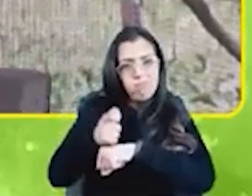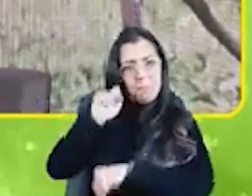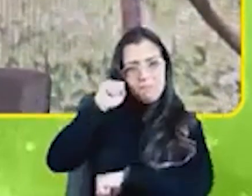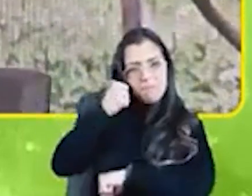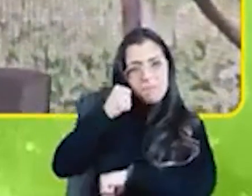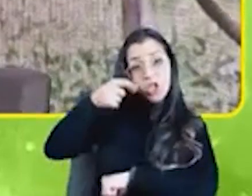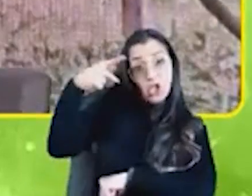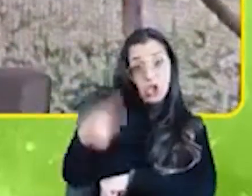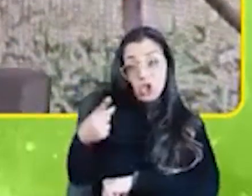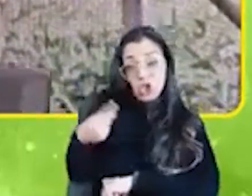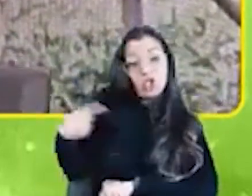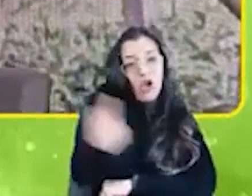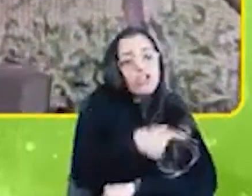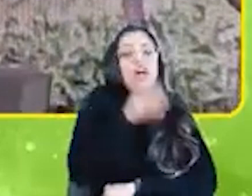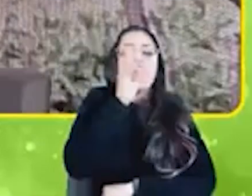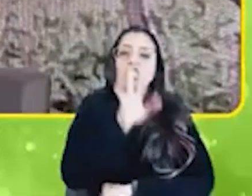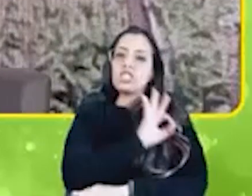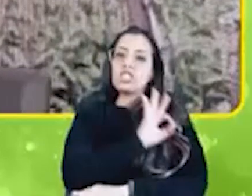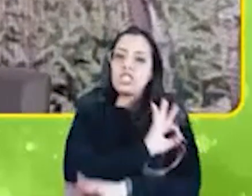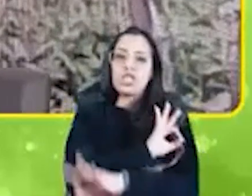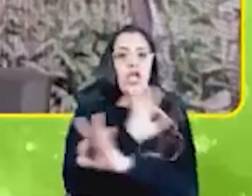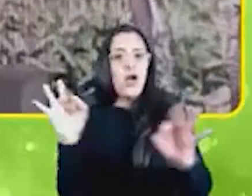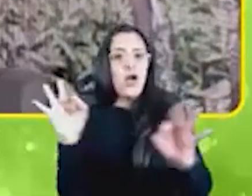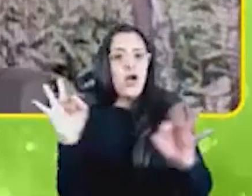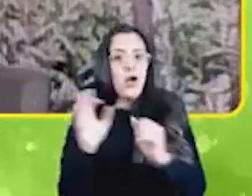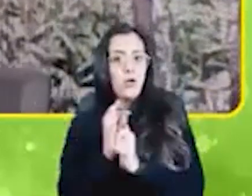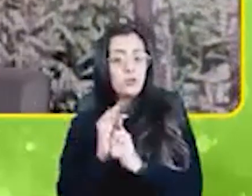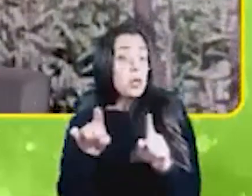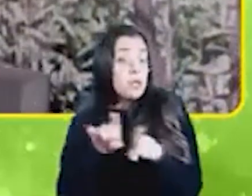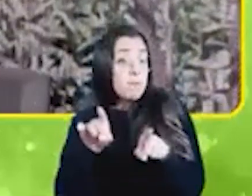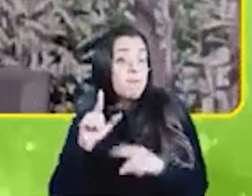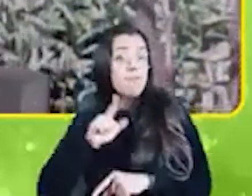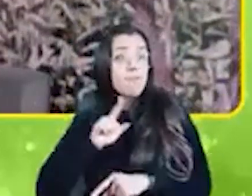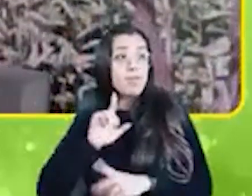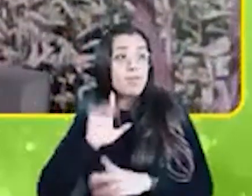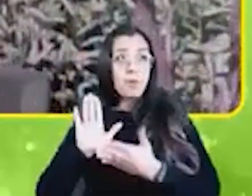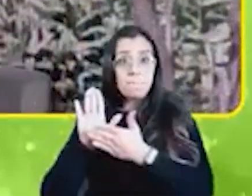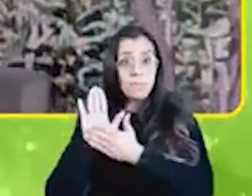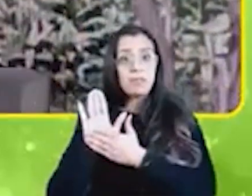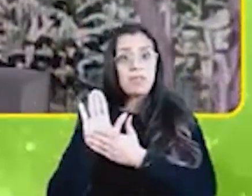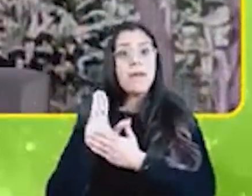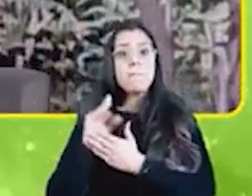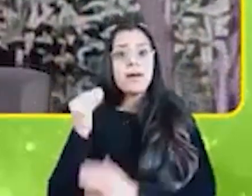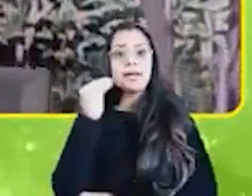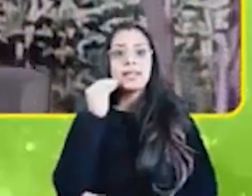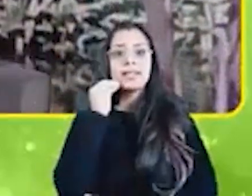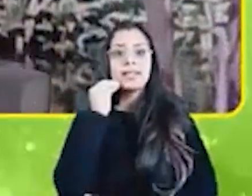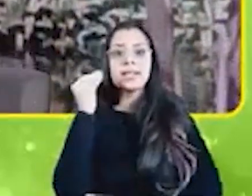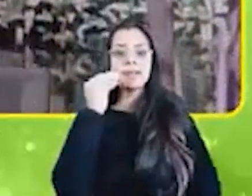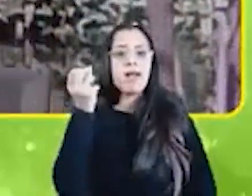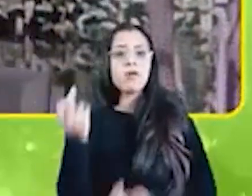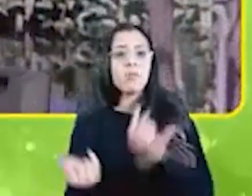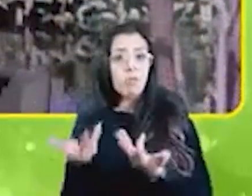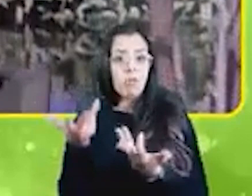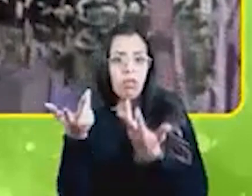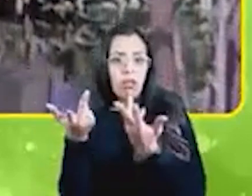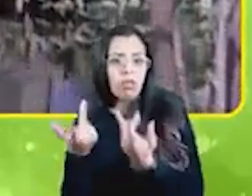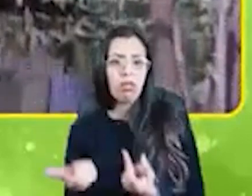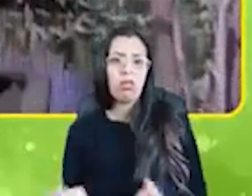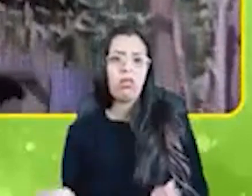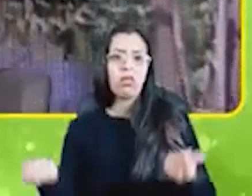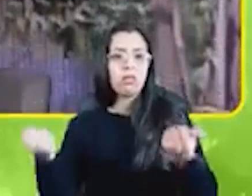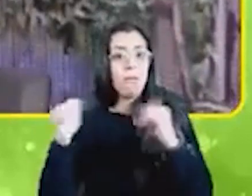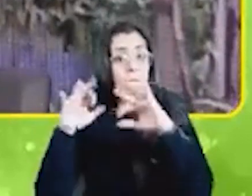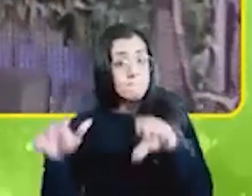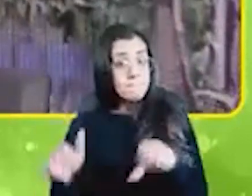propôs a desenvolver ainda mais melhorar os processos de queima deficiências de queima dos fornos reduzindo ainda mais as missões aumentando as